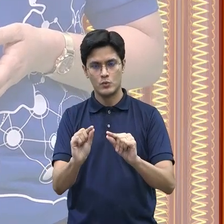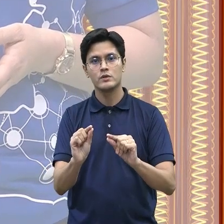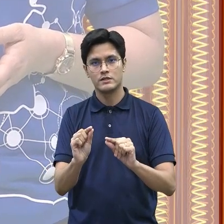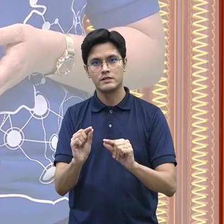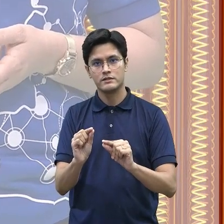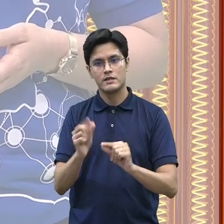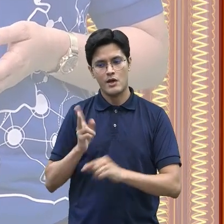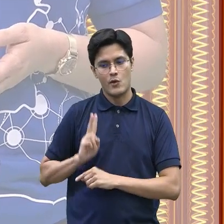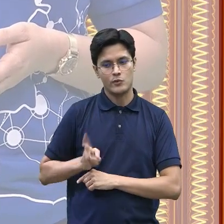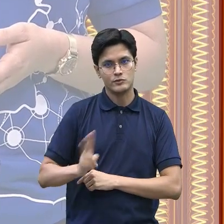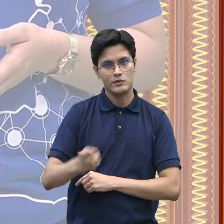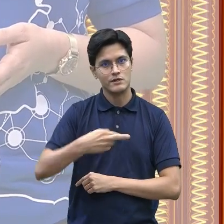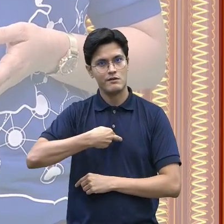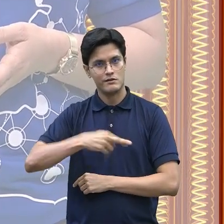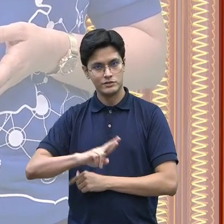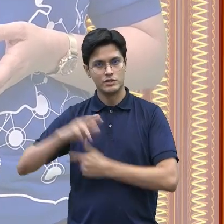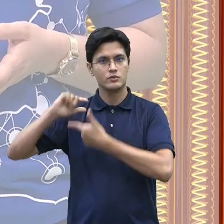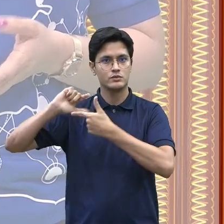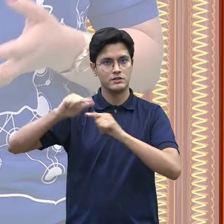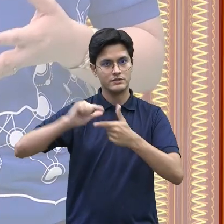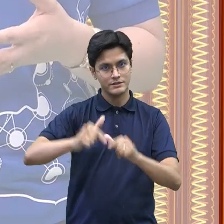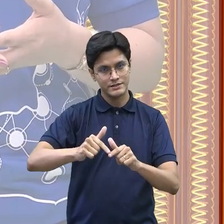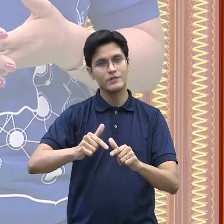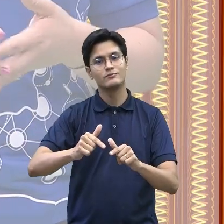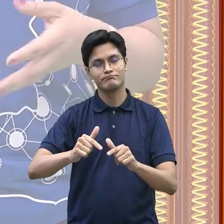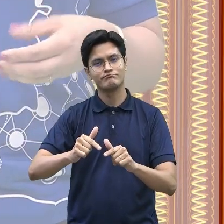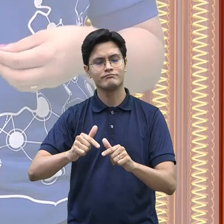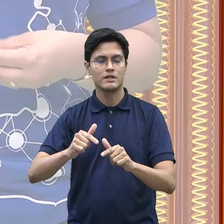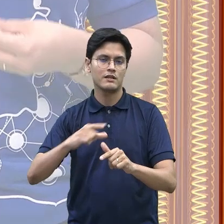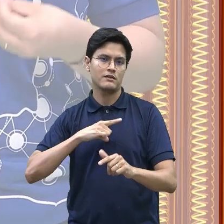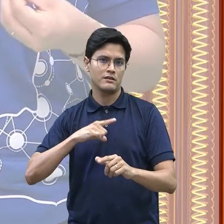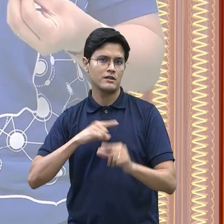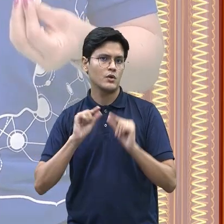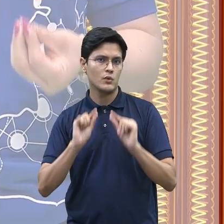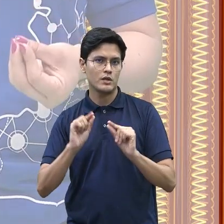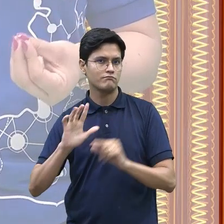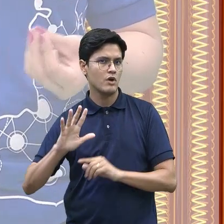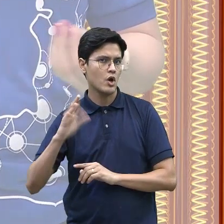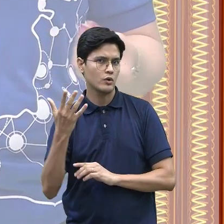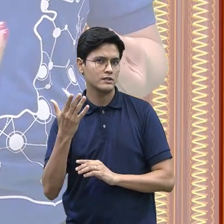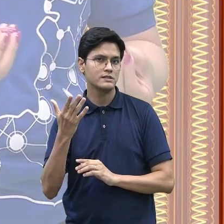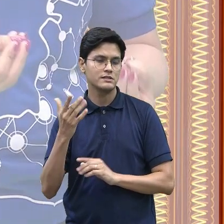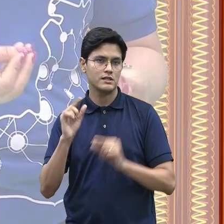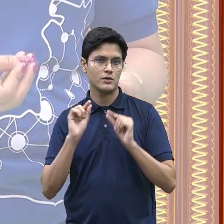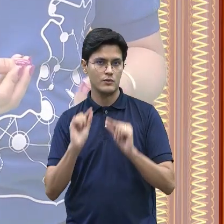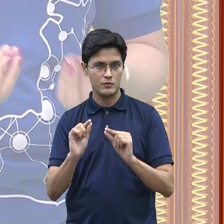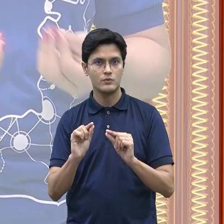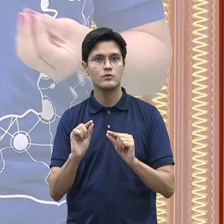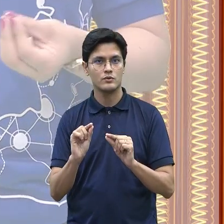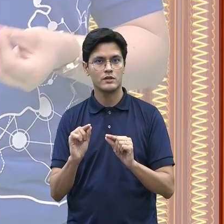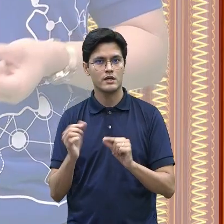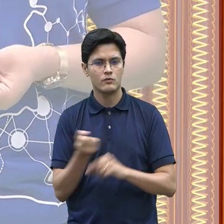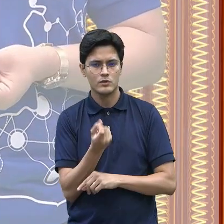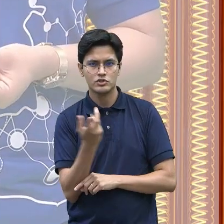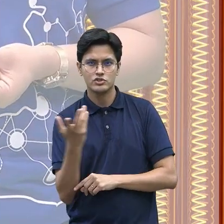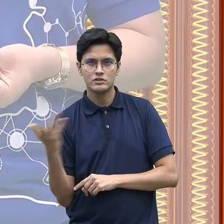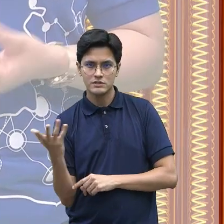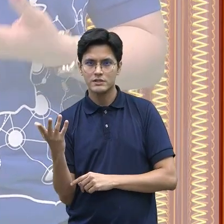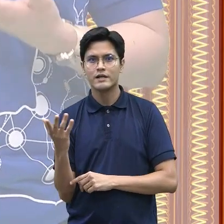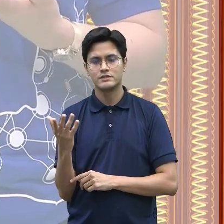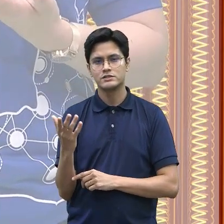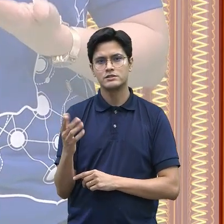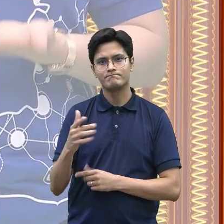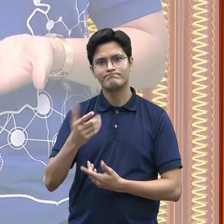religião tradicional, mesmo face aí à grande quantidade de adeptos ao islamismo e ao